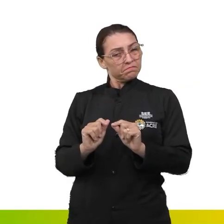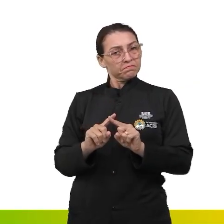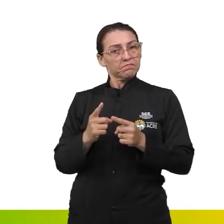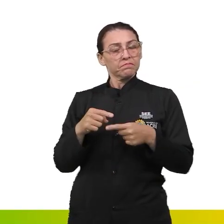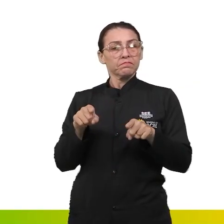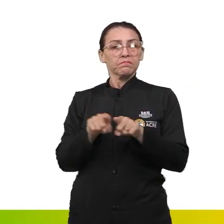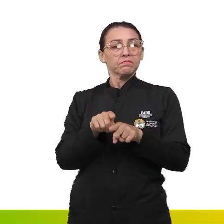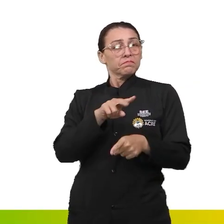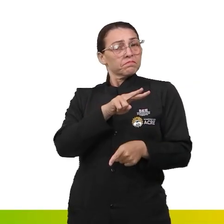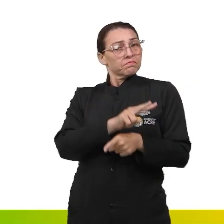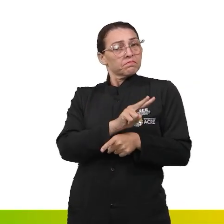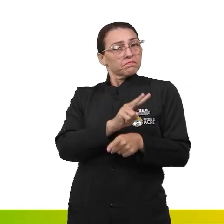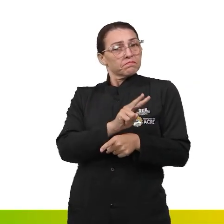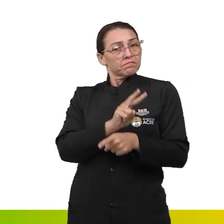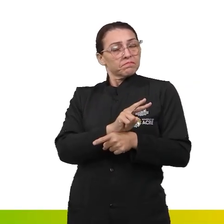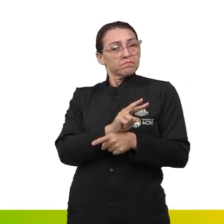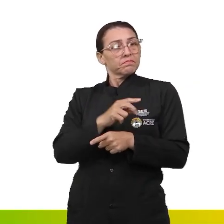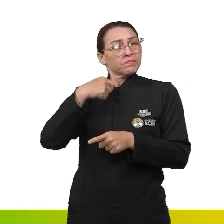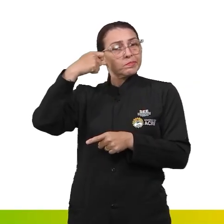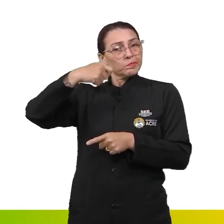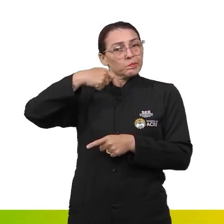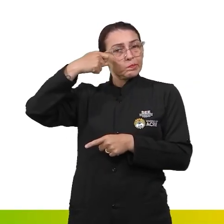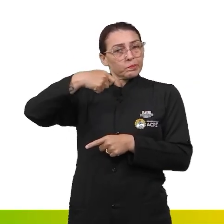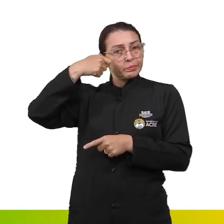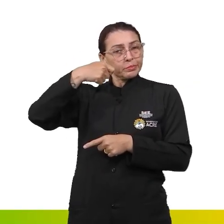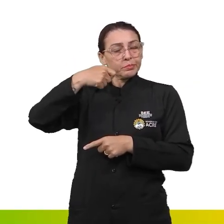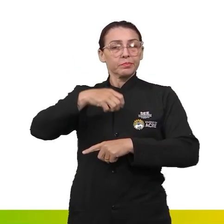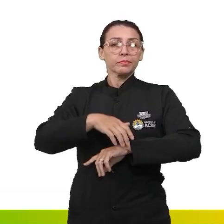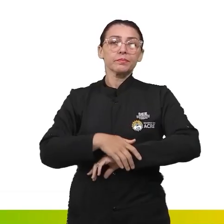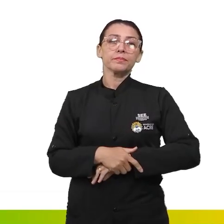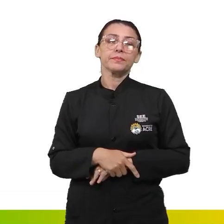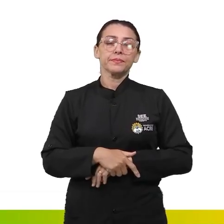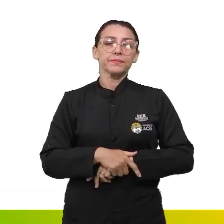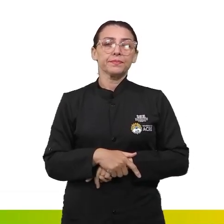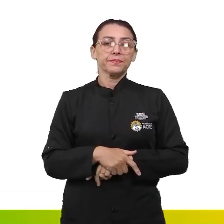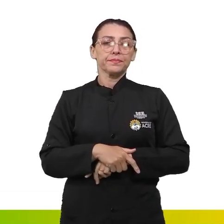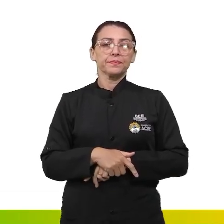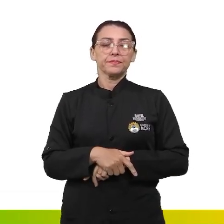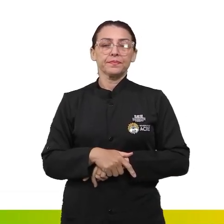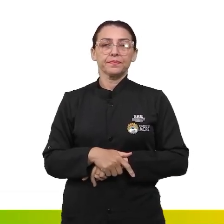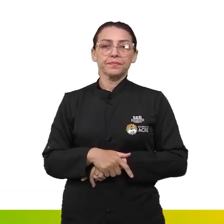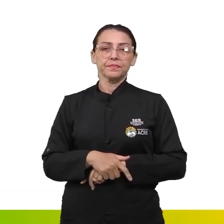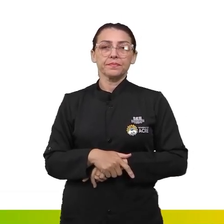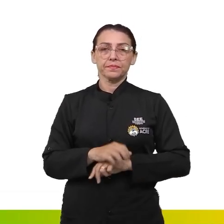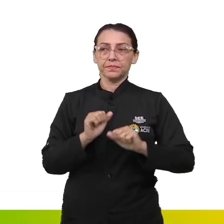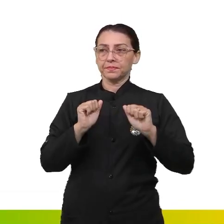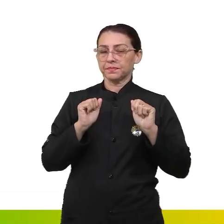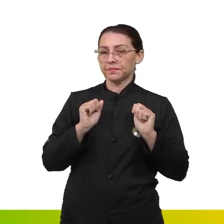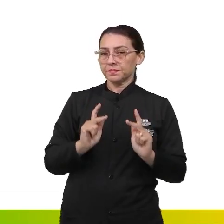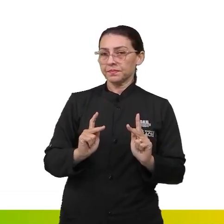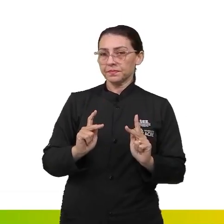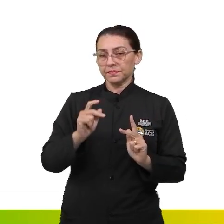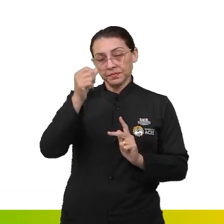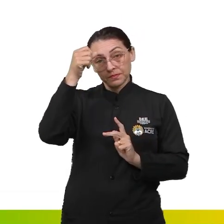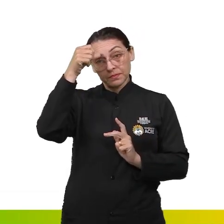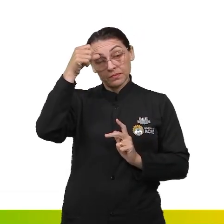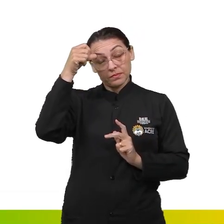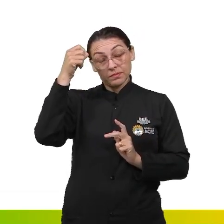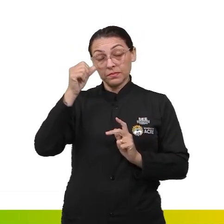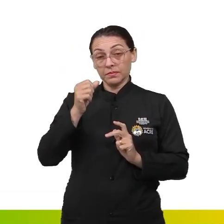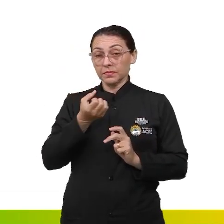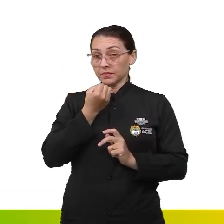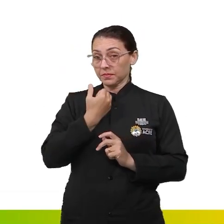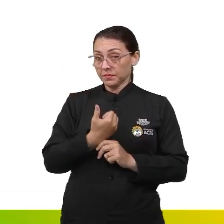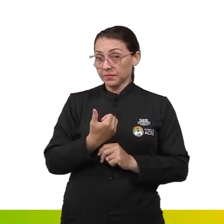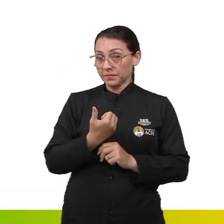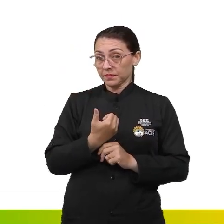também protegiam esses artistas e esses intelectuais no Renascimento. Ok, gente? Tudo bem até